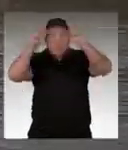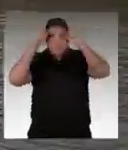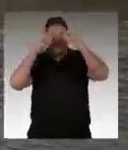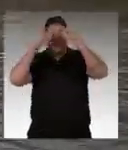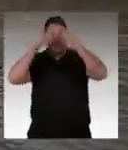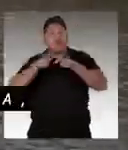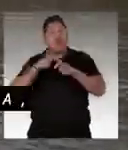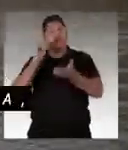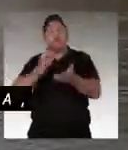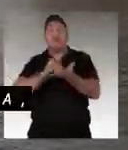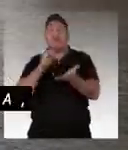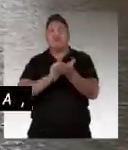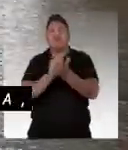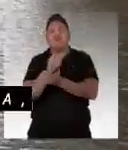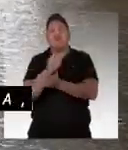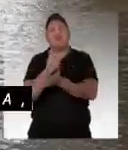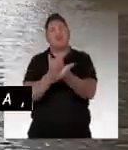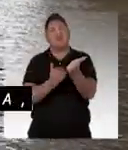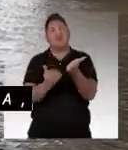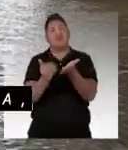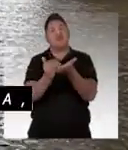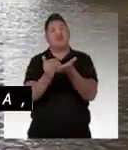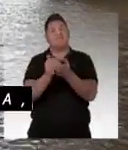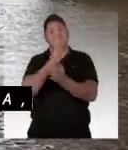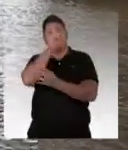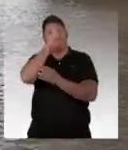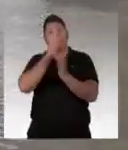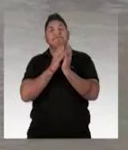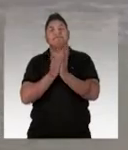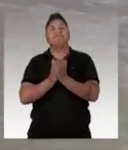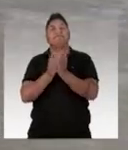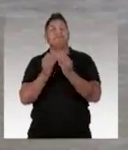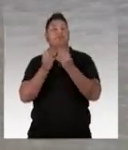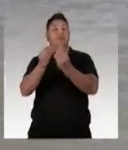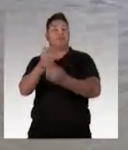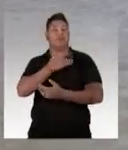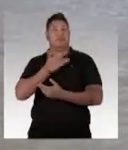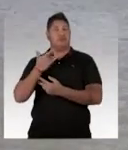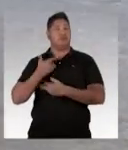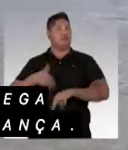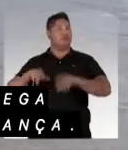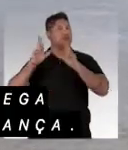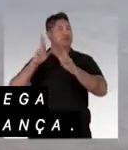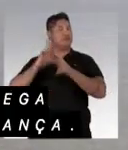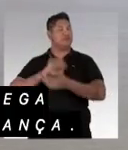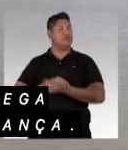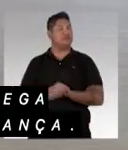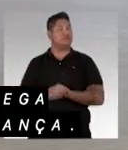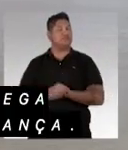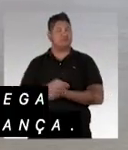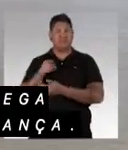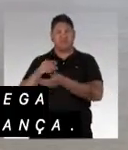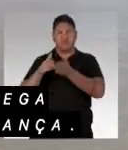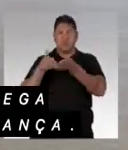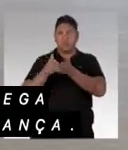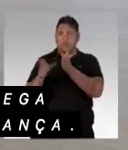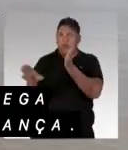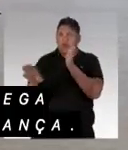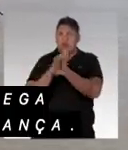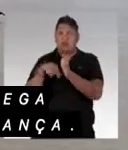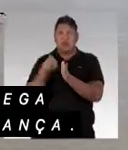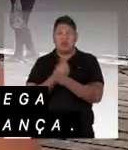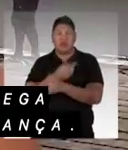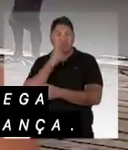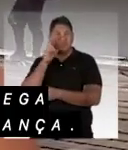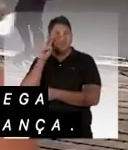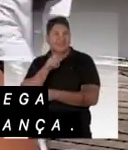No meio da Amazônia, em lugares onde falta quase tudo, o barco hospital chega trazendo saúde e